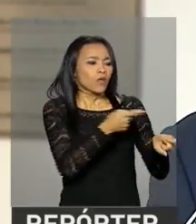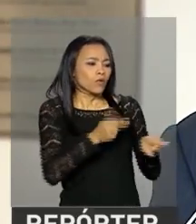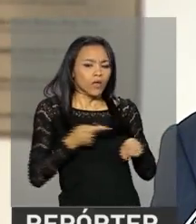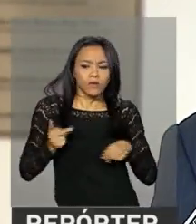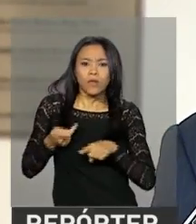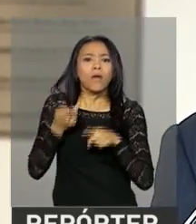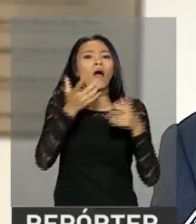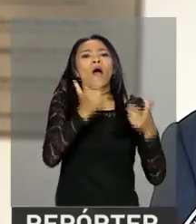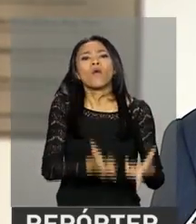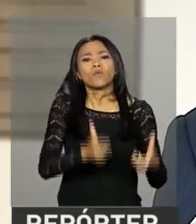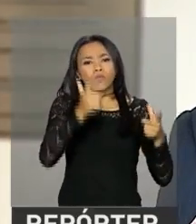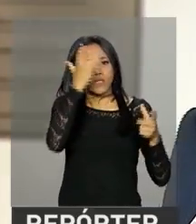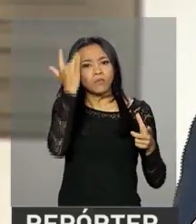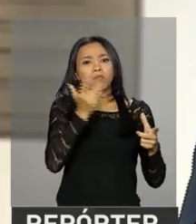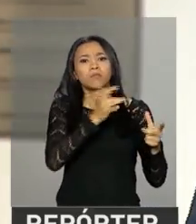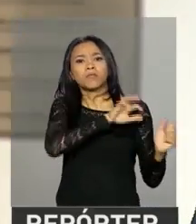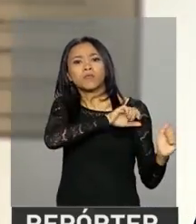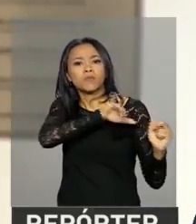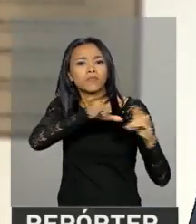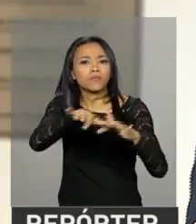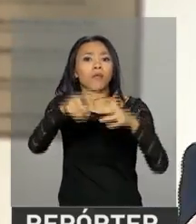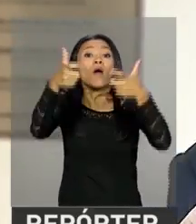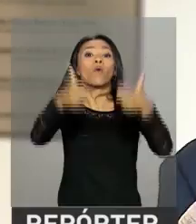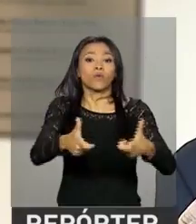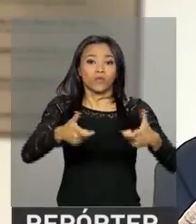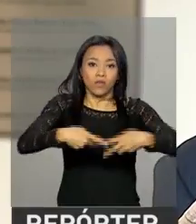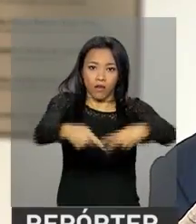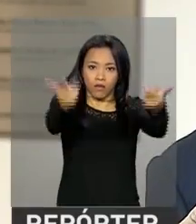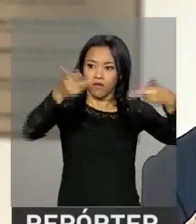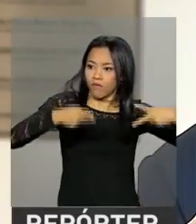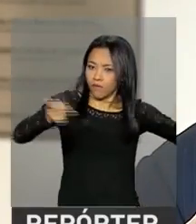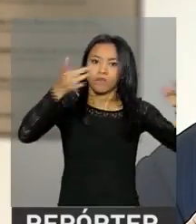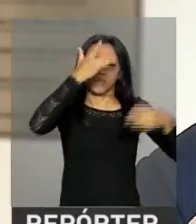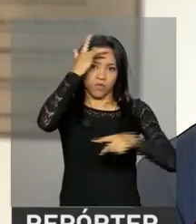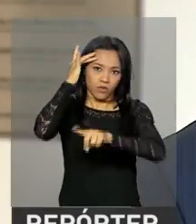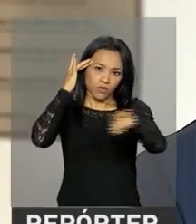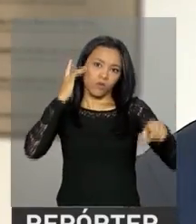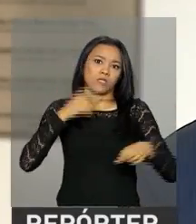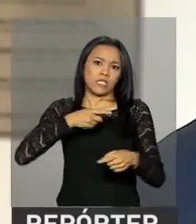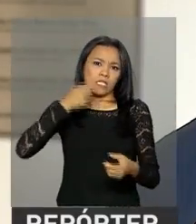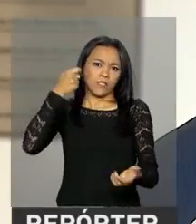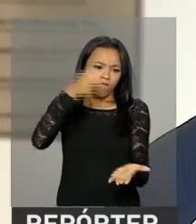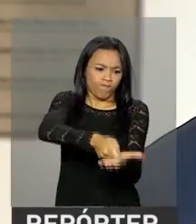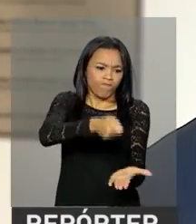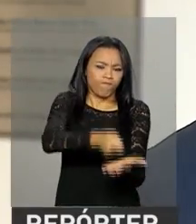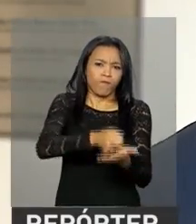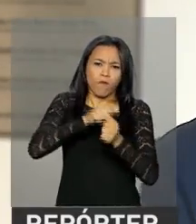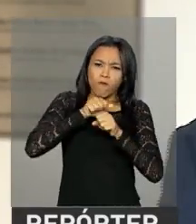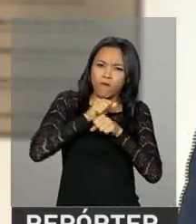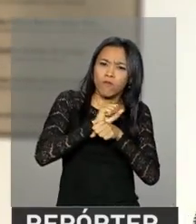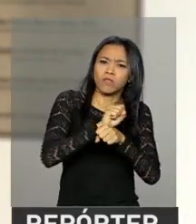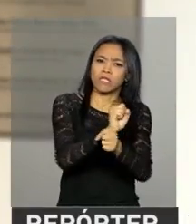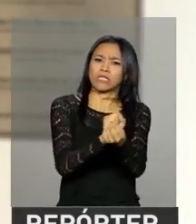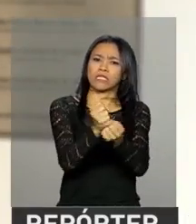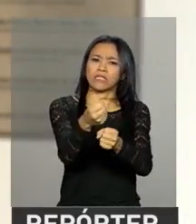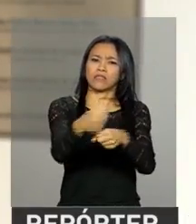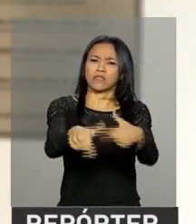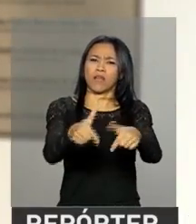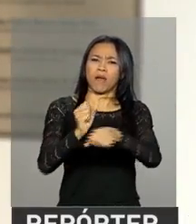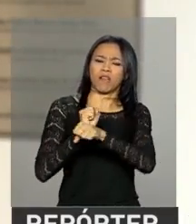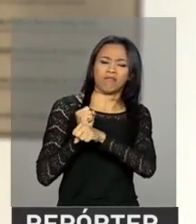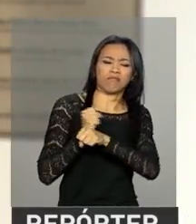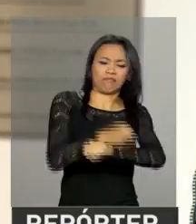trabalhadores e no retorno dos trabalhadores o que acontece com eles eles são novamente